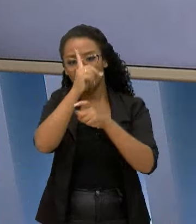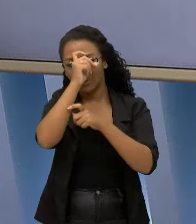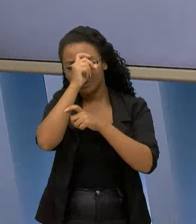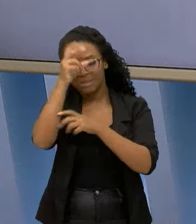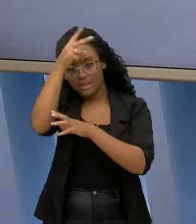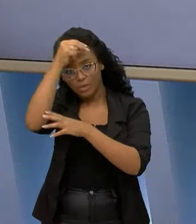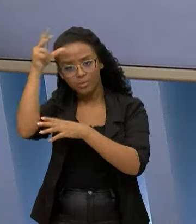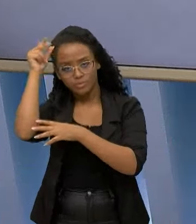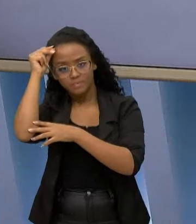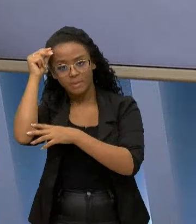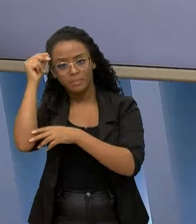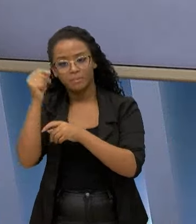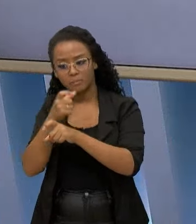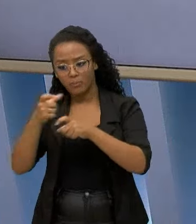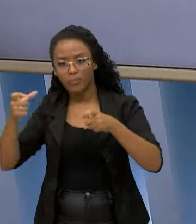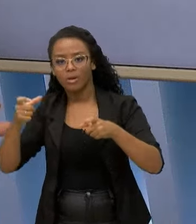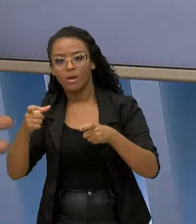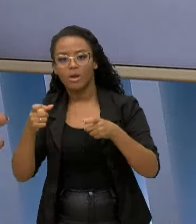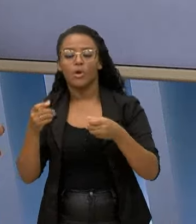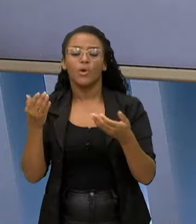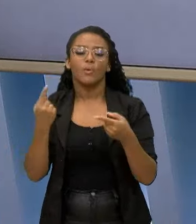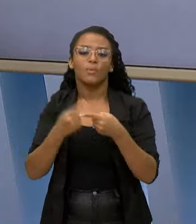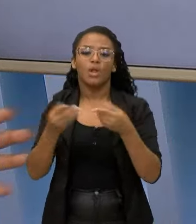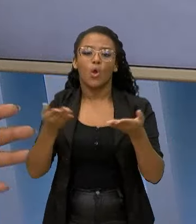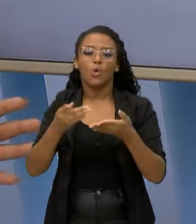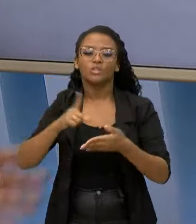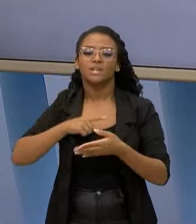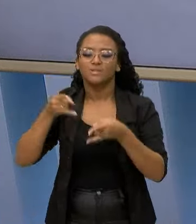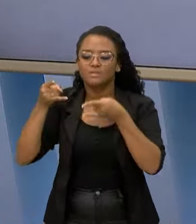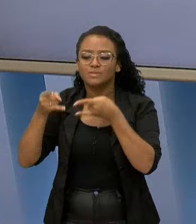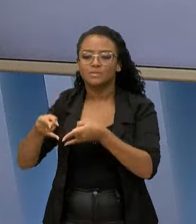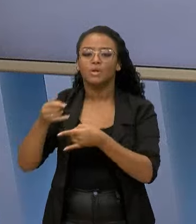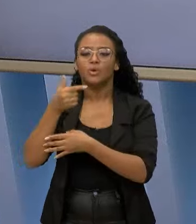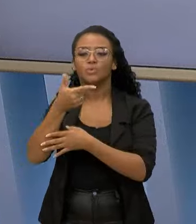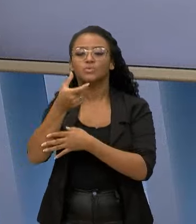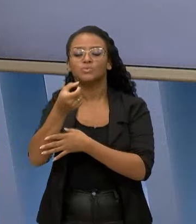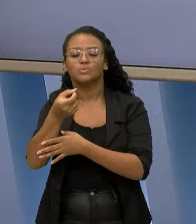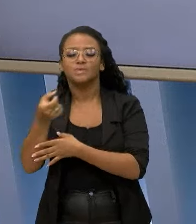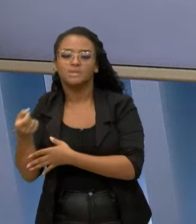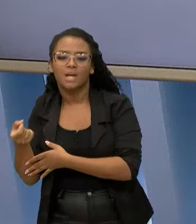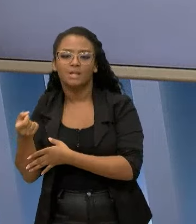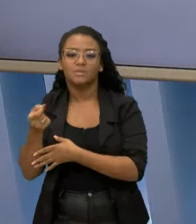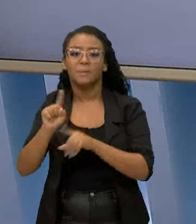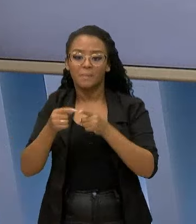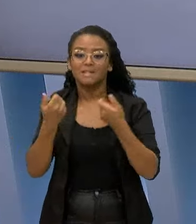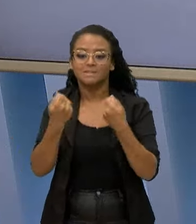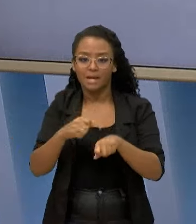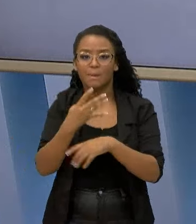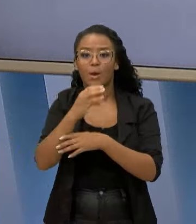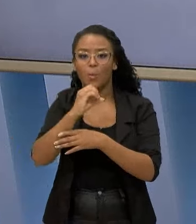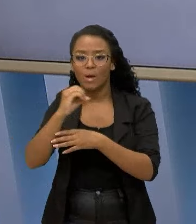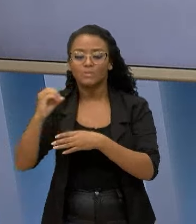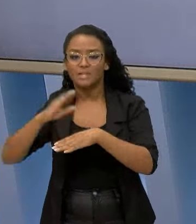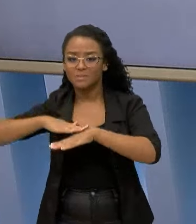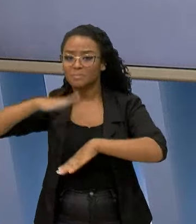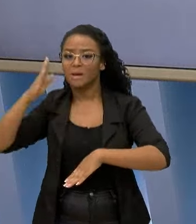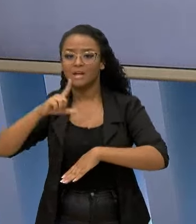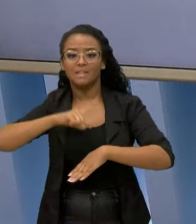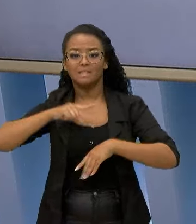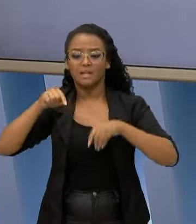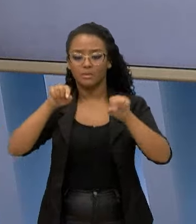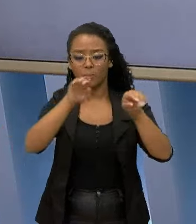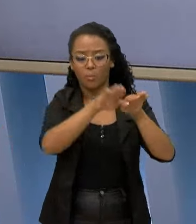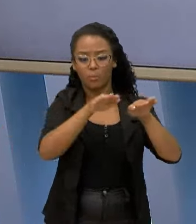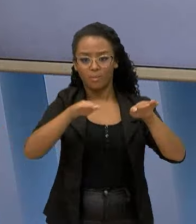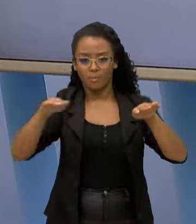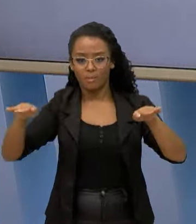municipal. Hoje o hospital municipal tem 200 leitos, nós podemos ter mais de 400. Tem uma área de estacionamento enorme que